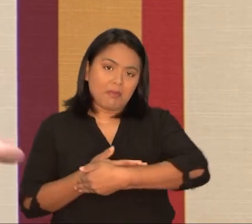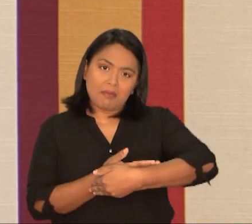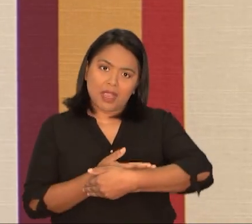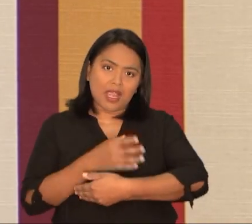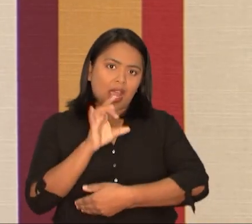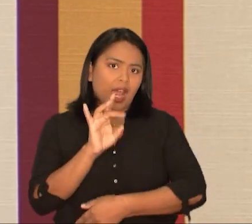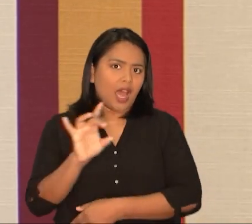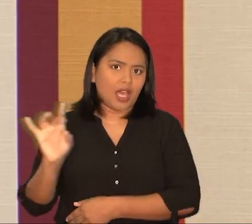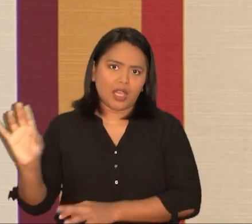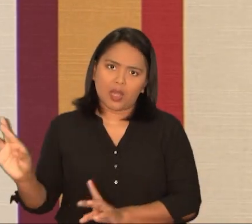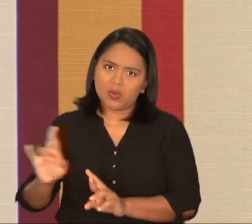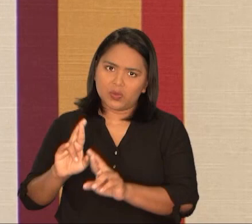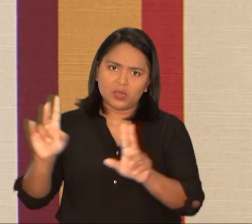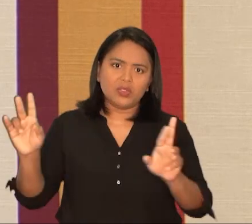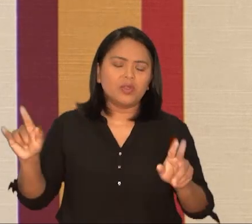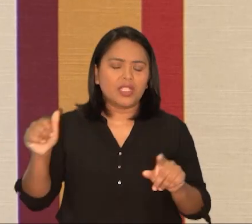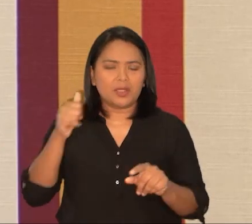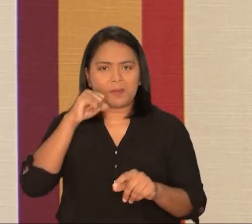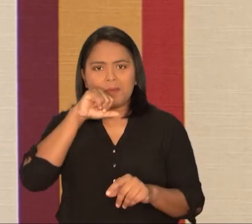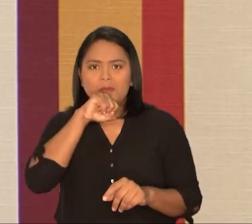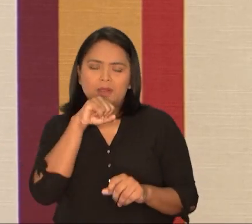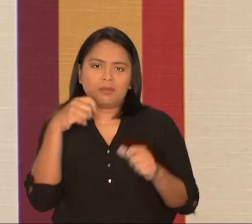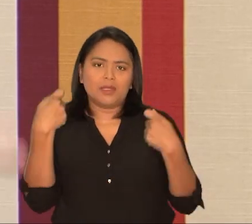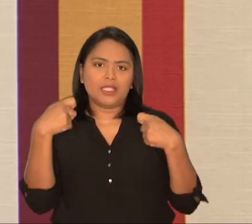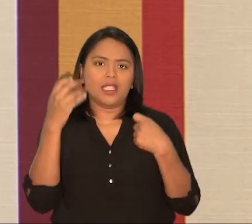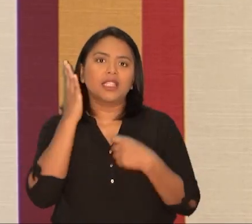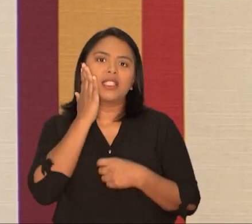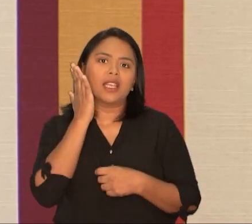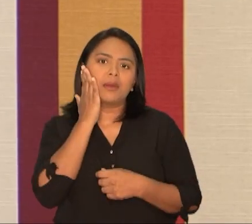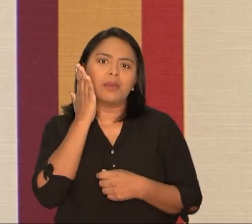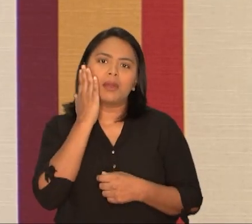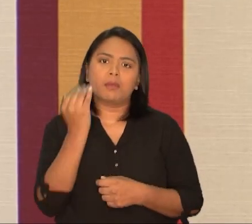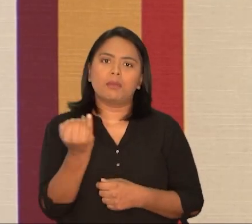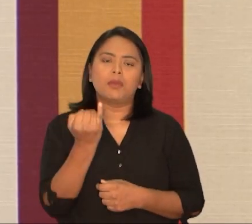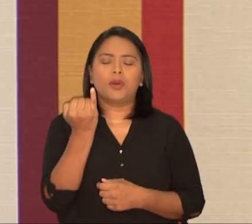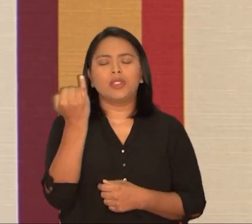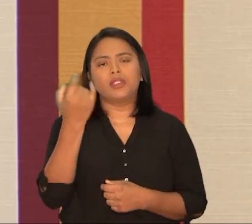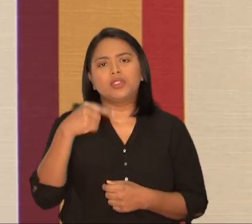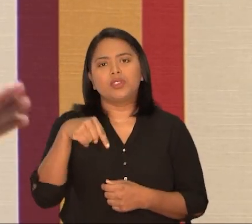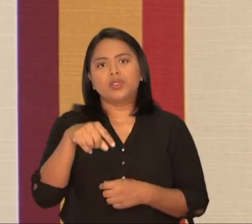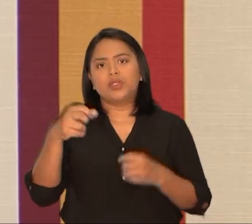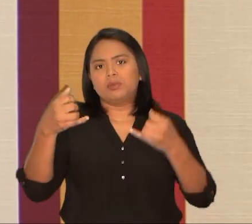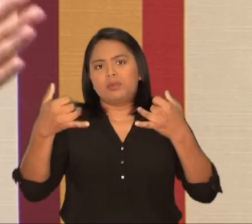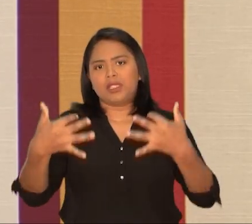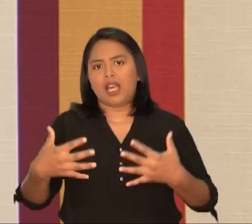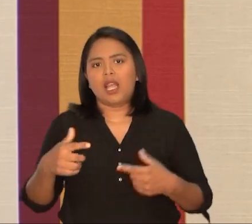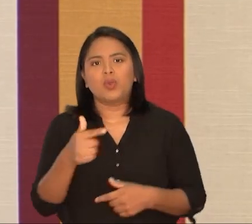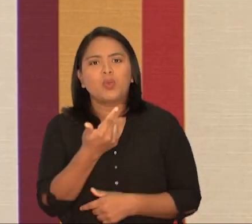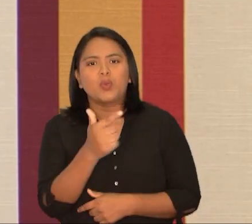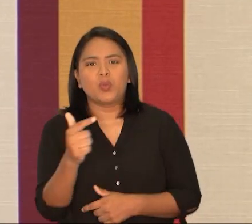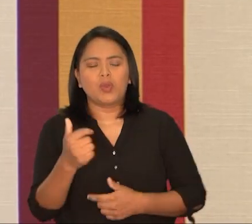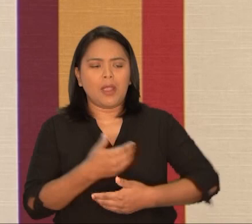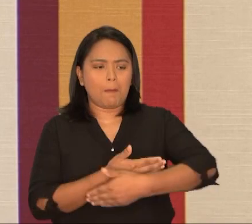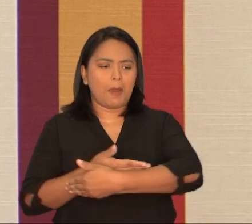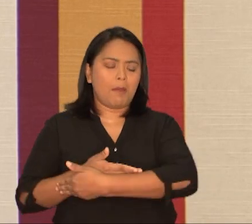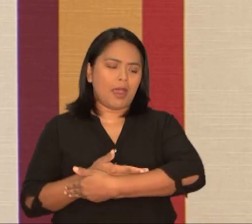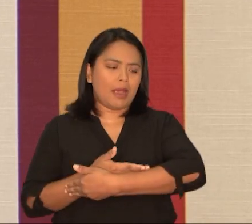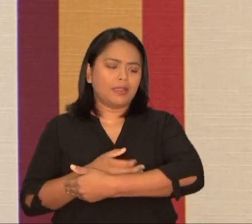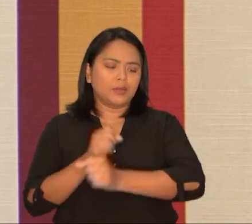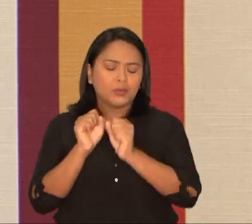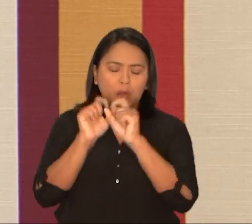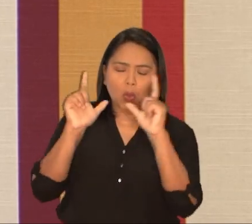e as mães precisam saber disso para equilibrar as expectativas. Então, é importante a gente falar sobre isso. Não existe esse bebezinho reloginho de